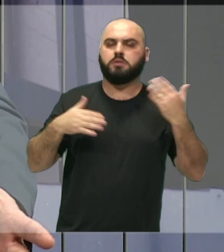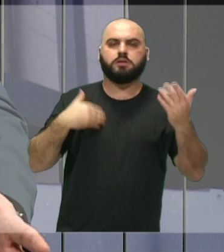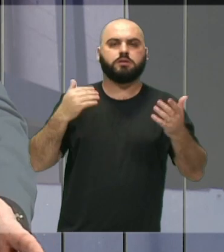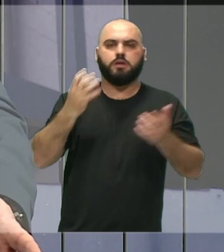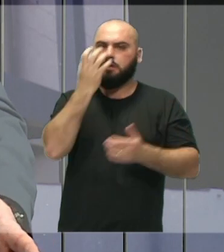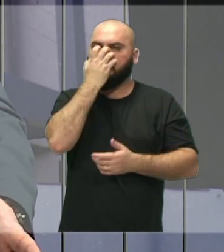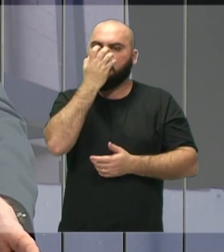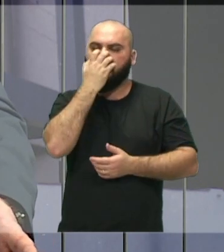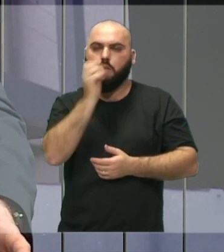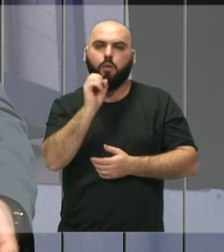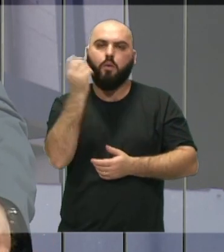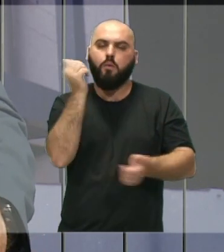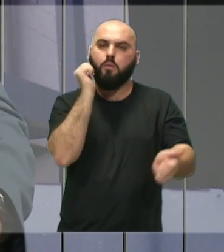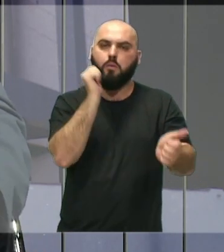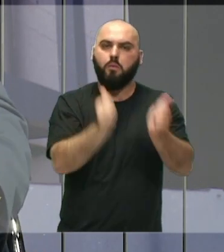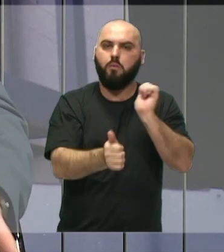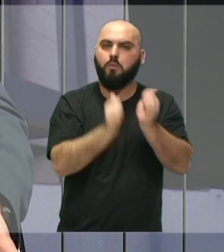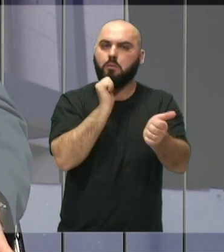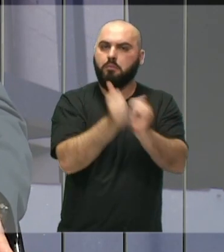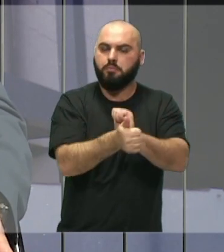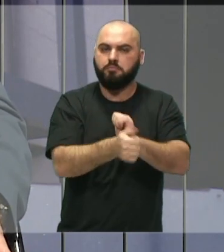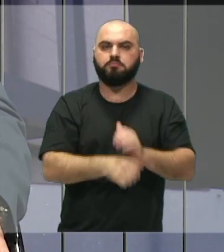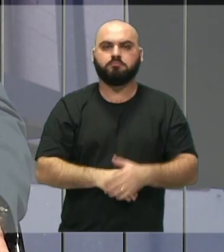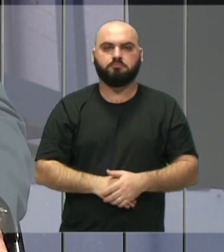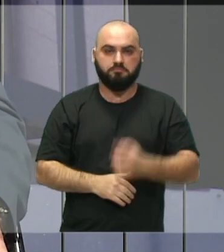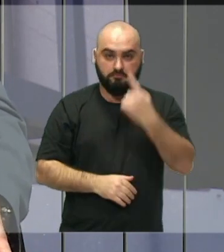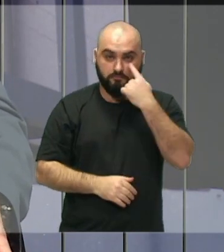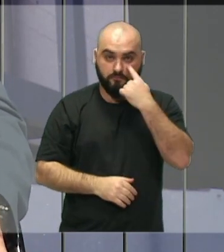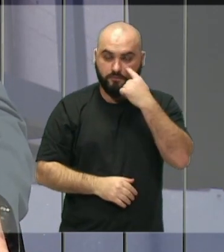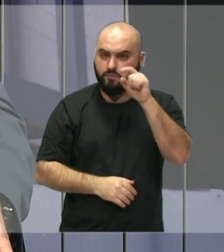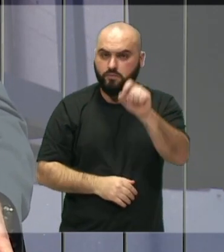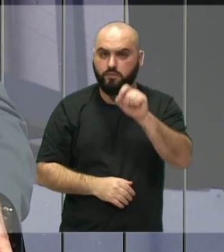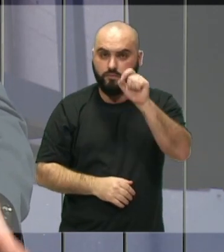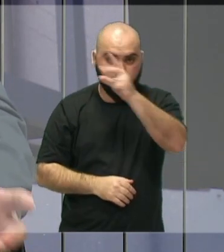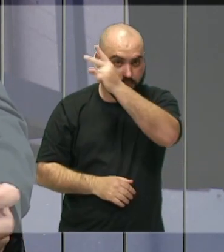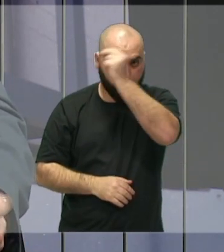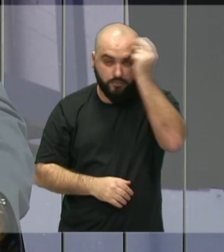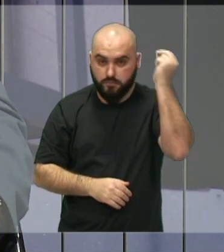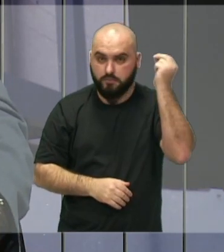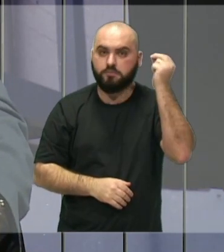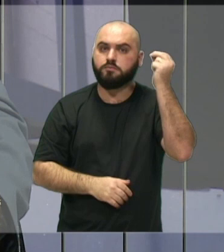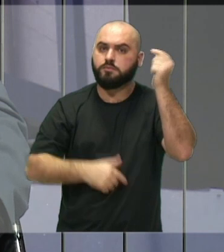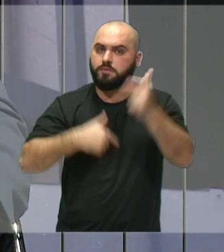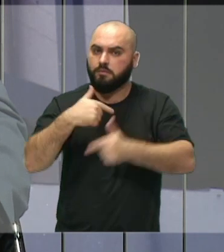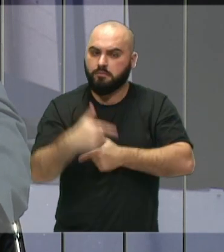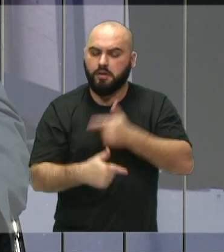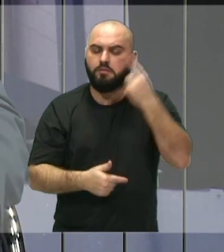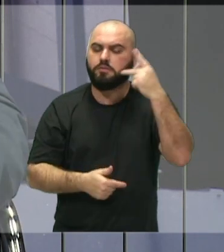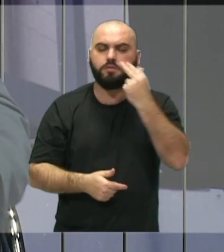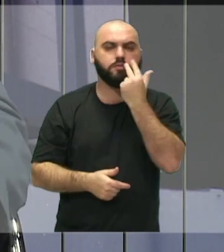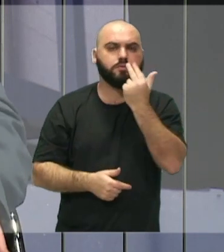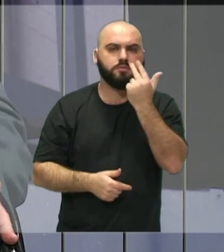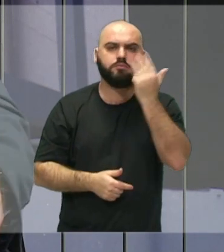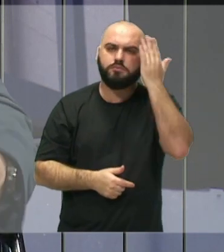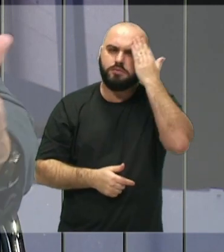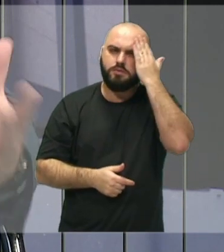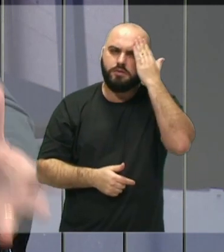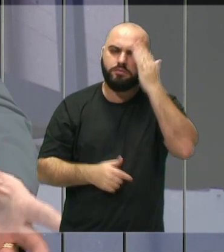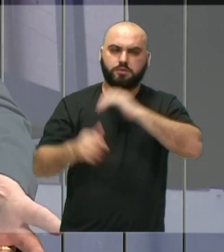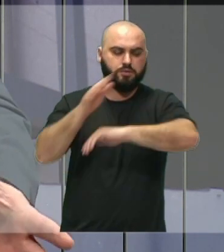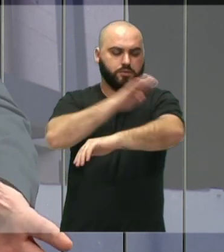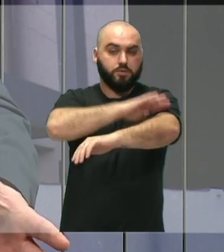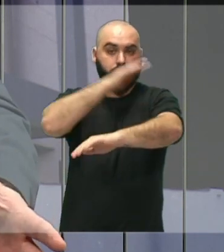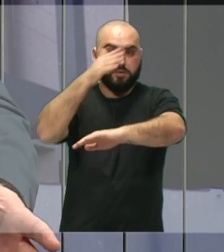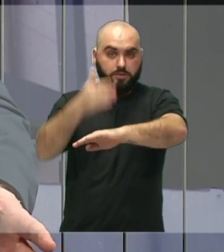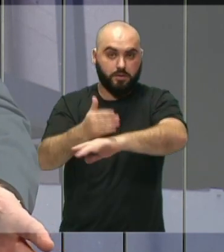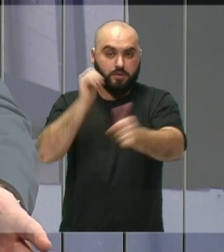alguma atividade física, né? A gente vem acompanhando que o governo vem fazendo esse trabalho, essa lição de casa, revitalizando os ginásios